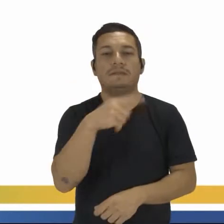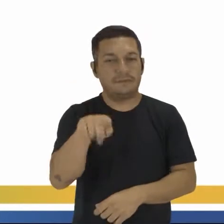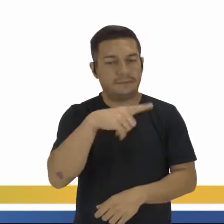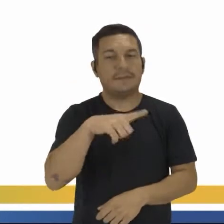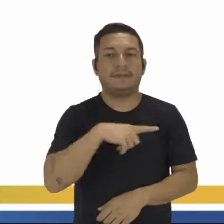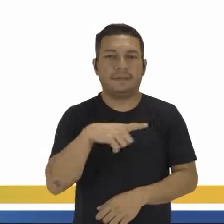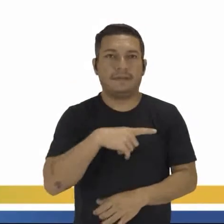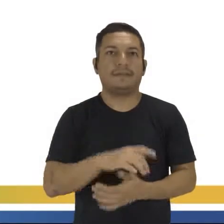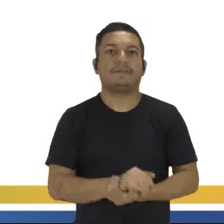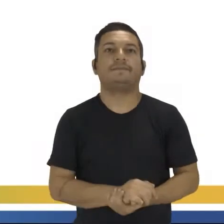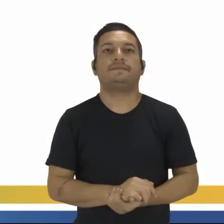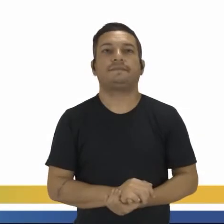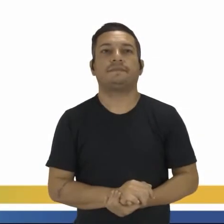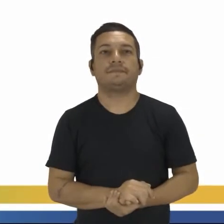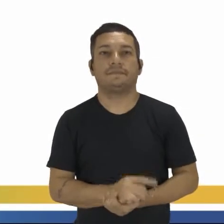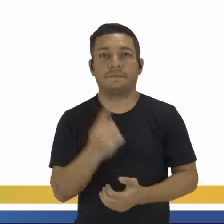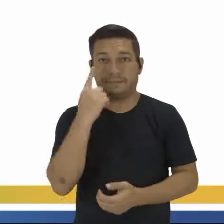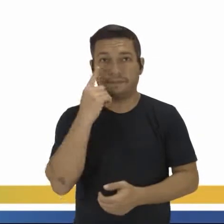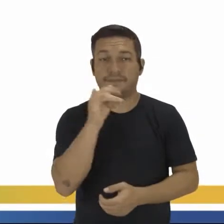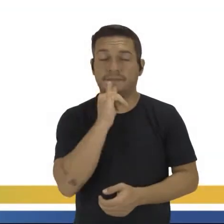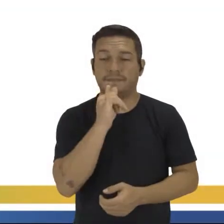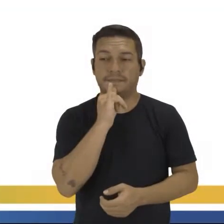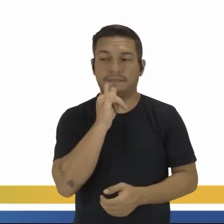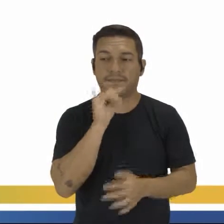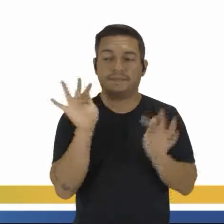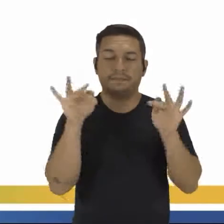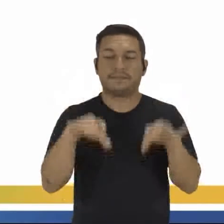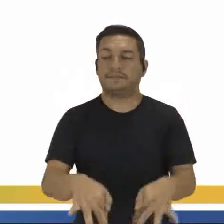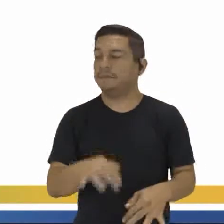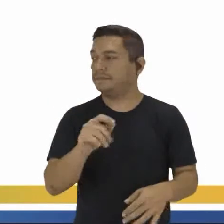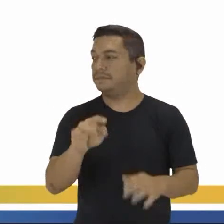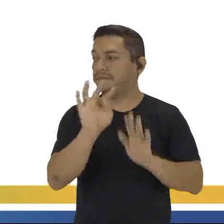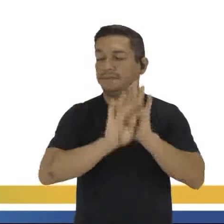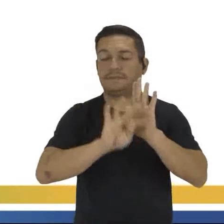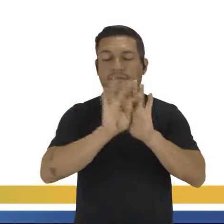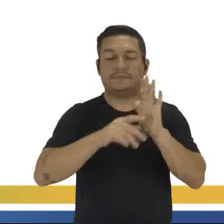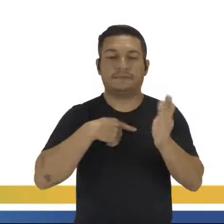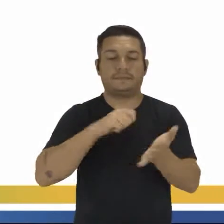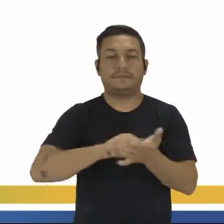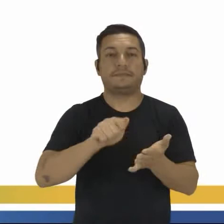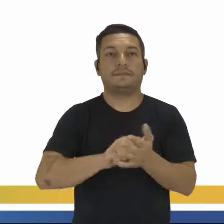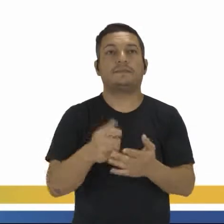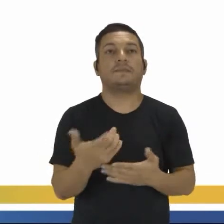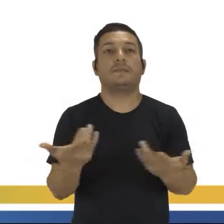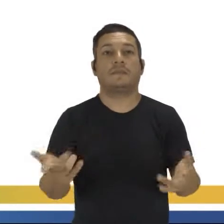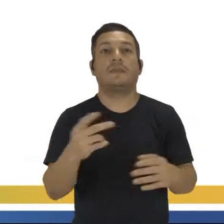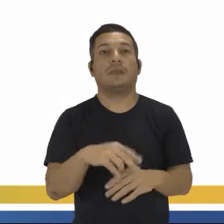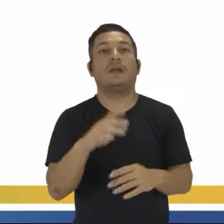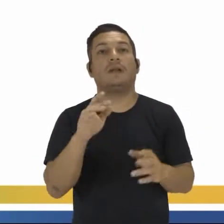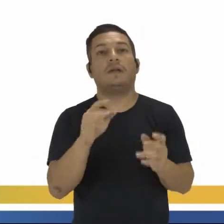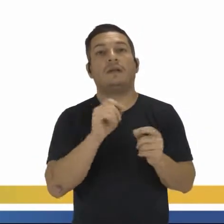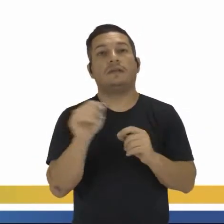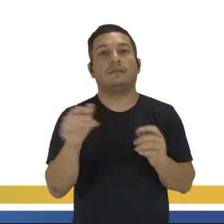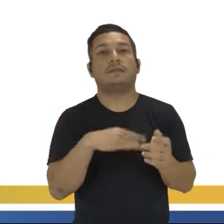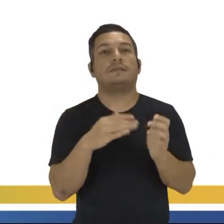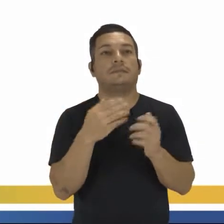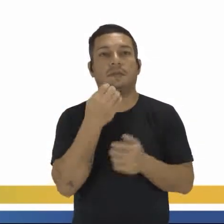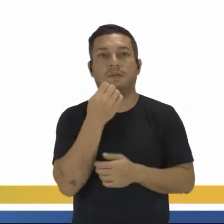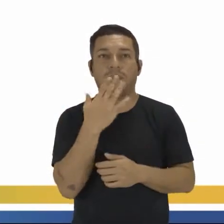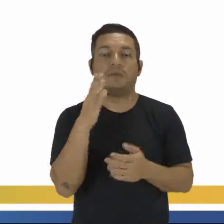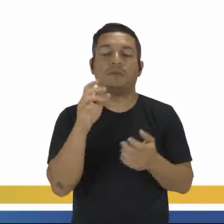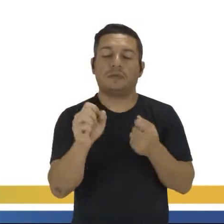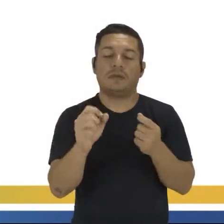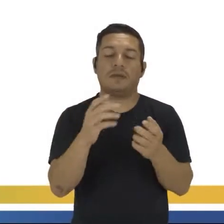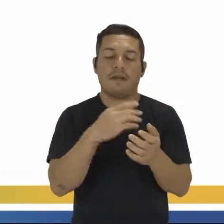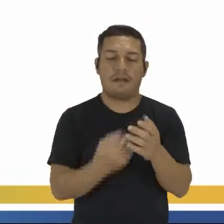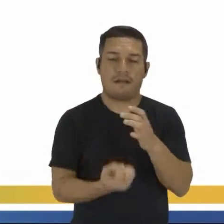terá. Veja um exemplo, então, da conclusão do mesmo texto que eu escrevi. Diz assim, portanto, ao passo que é louvável a